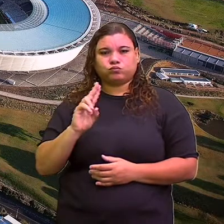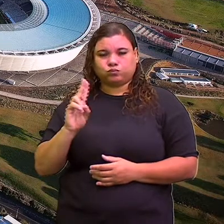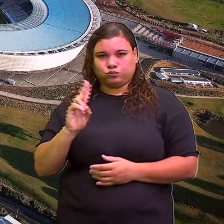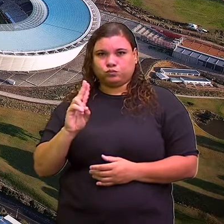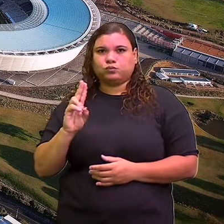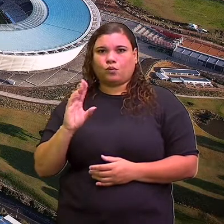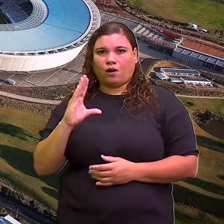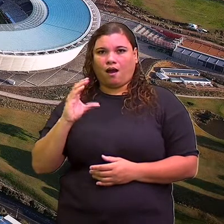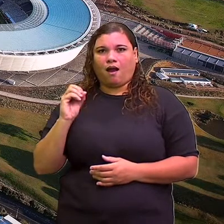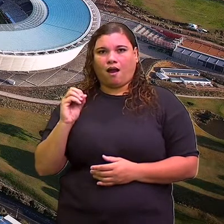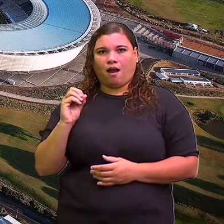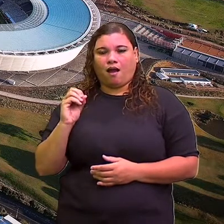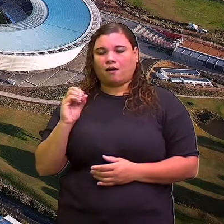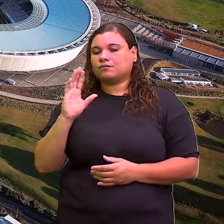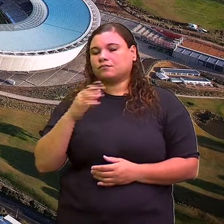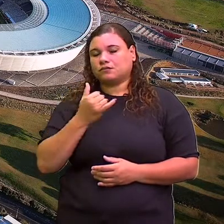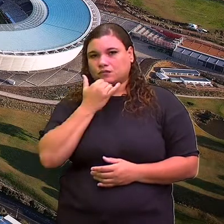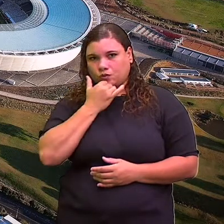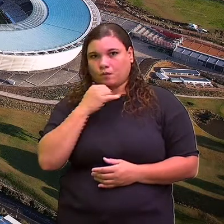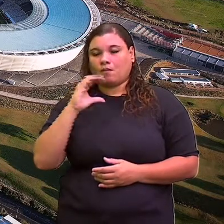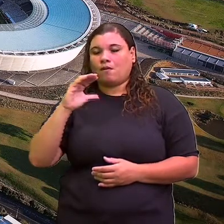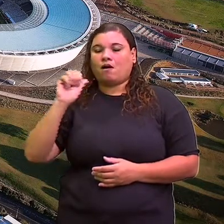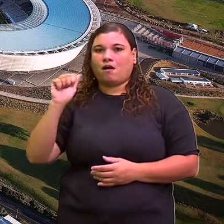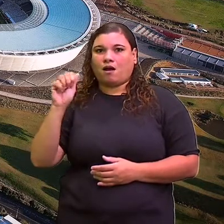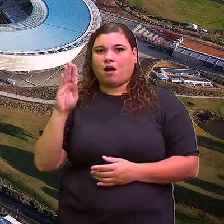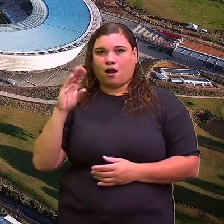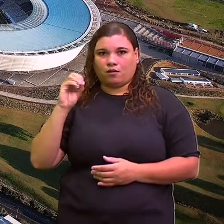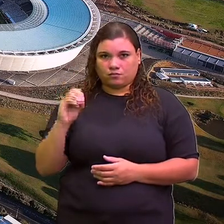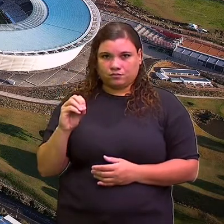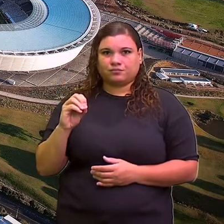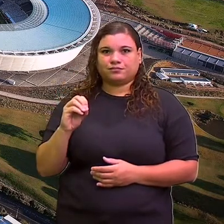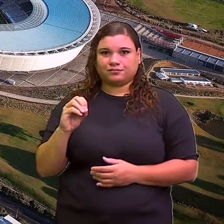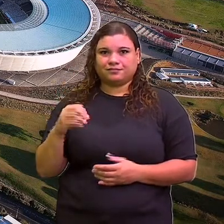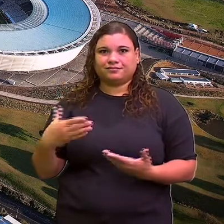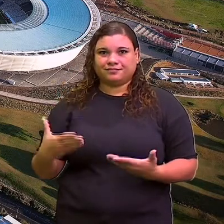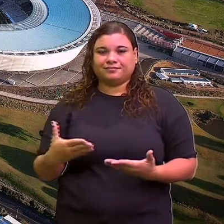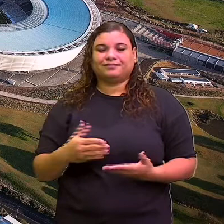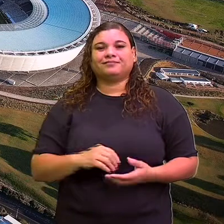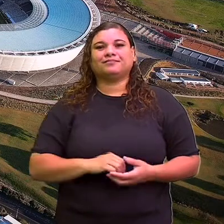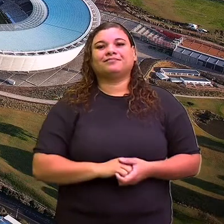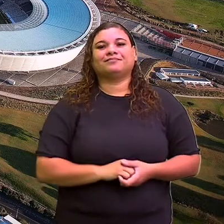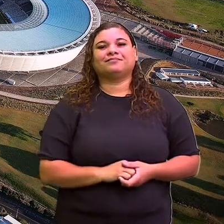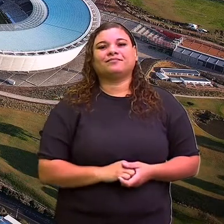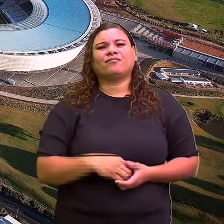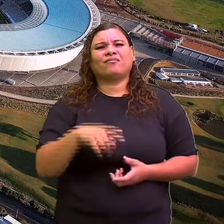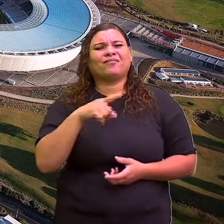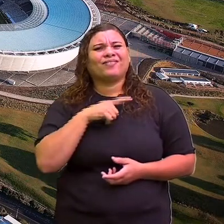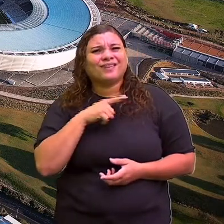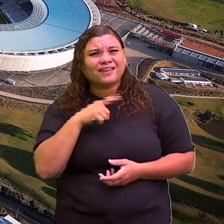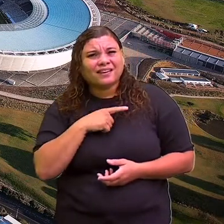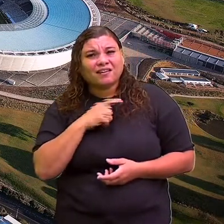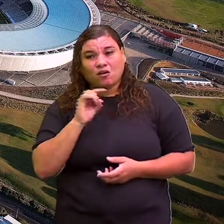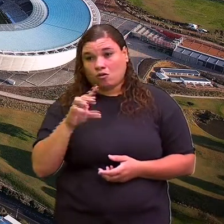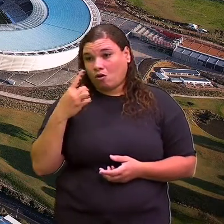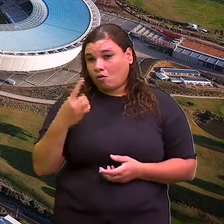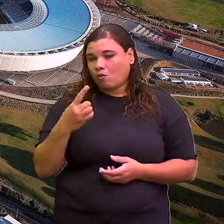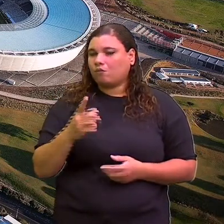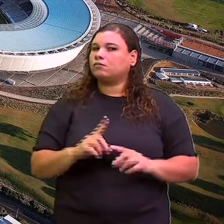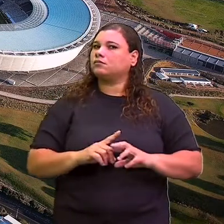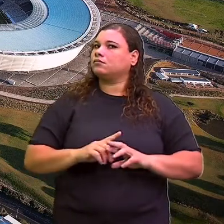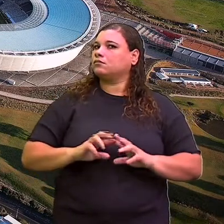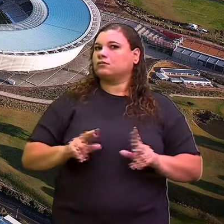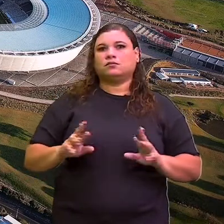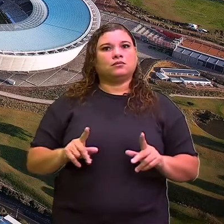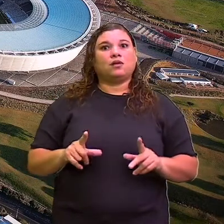Uma cidade. Poderíamos colocar N outras. Nós temos